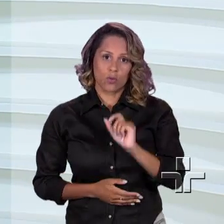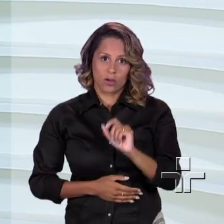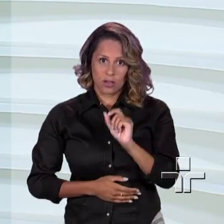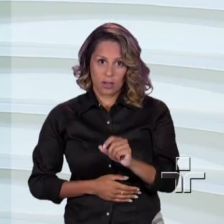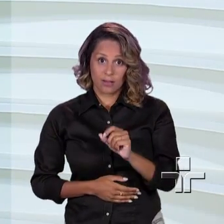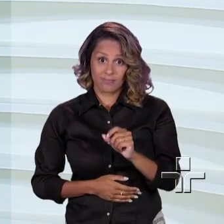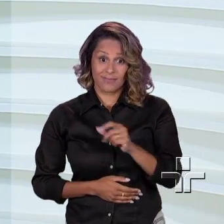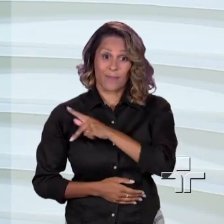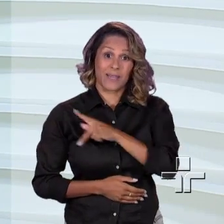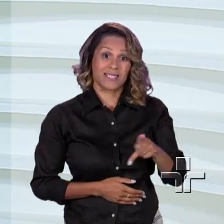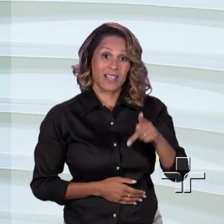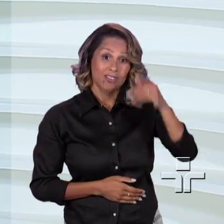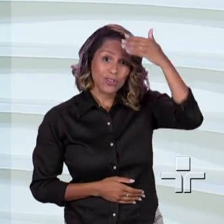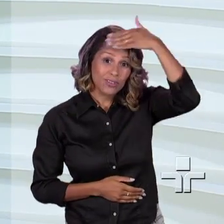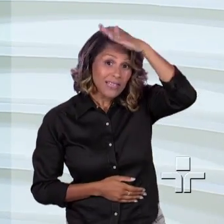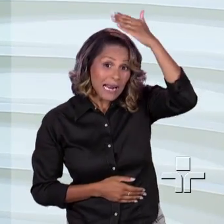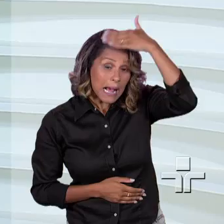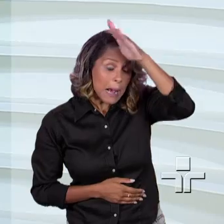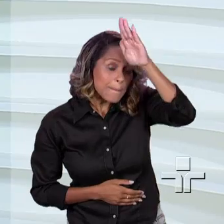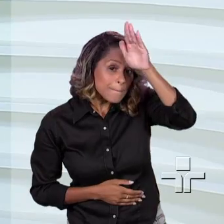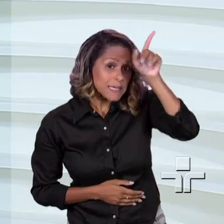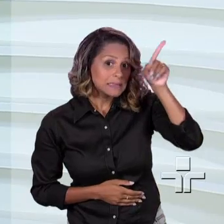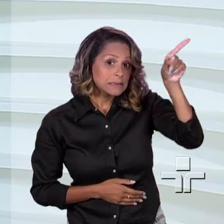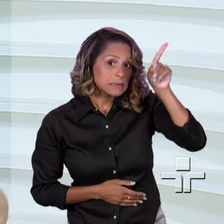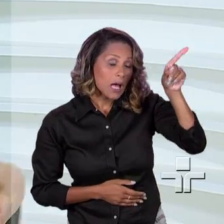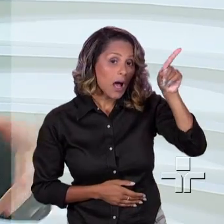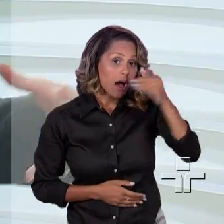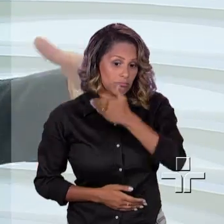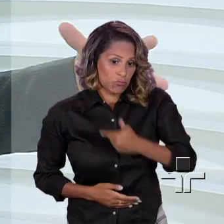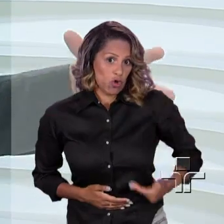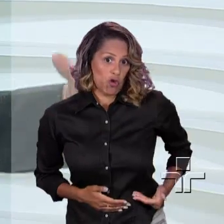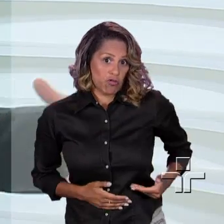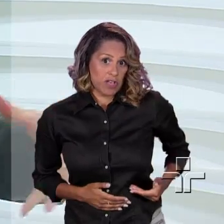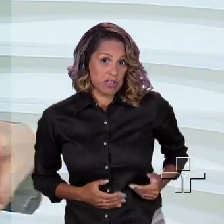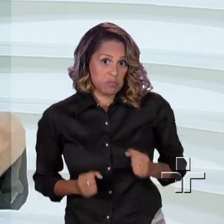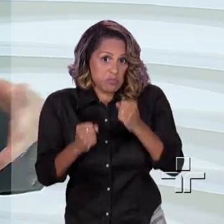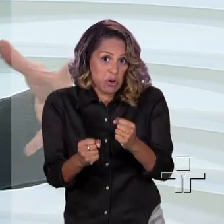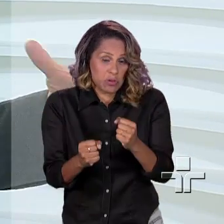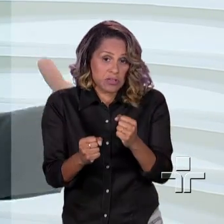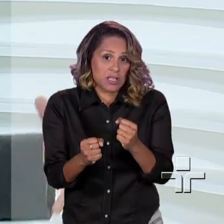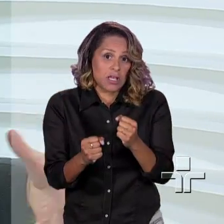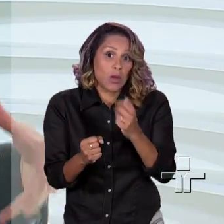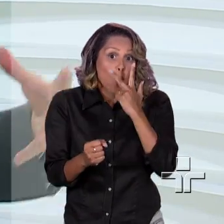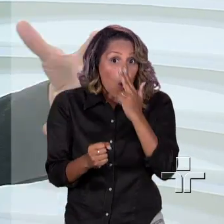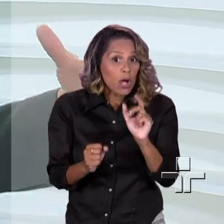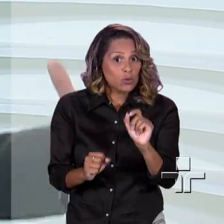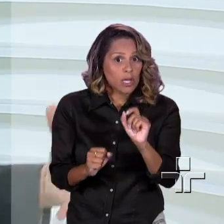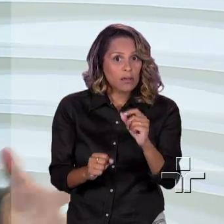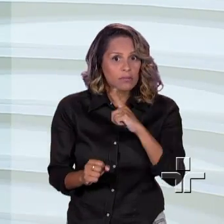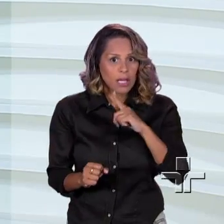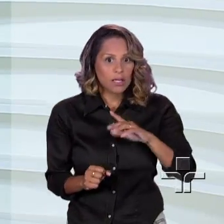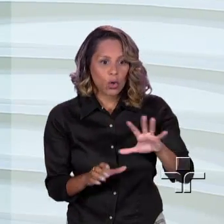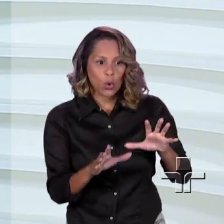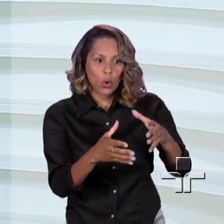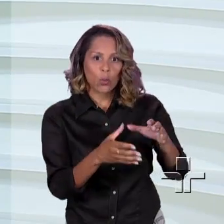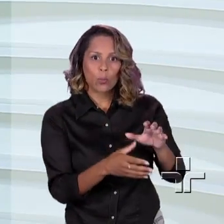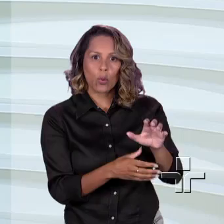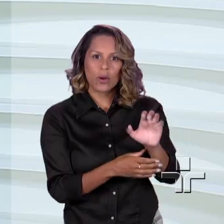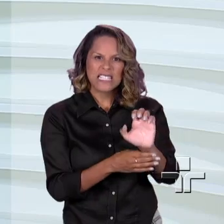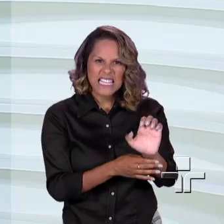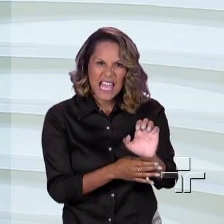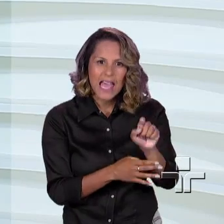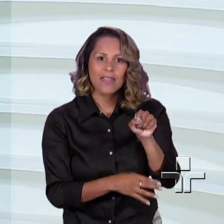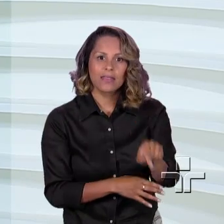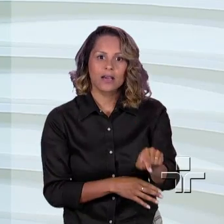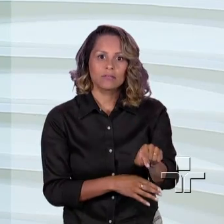no poder, eu acredito que uma esquerda ampla, no sentido de um setor que critica essa visão do mundo,